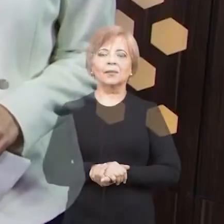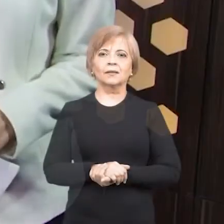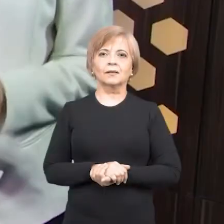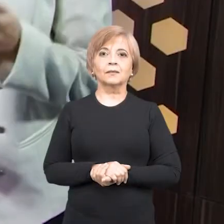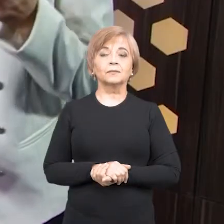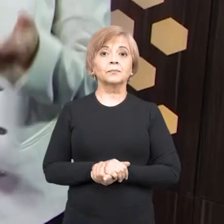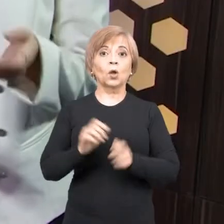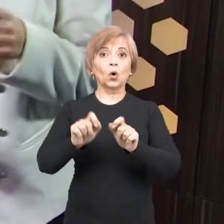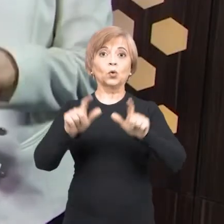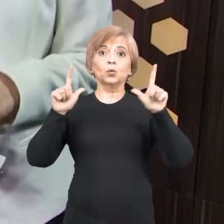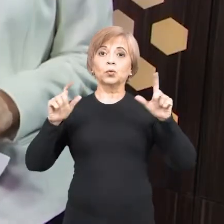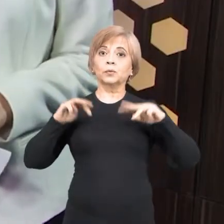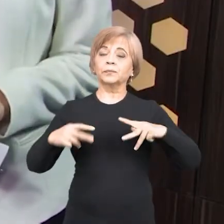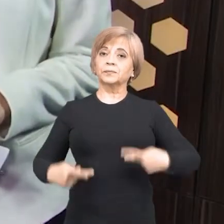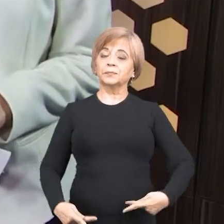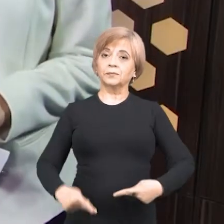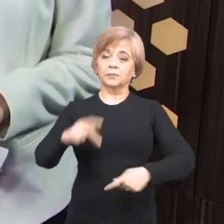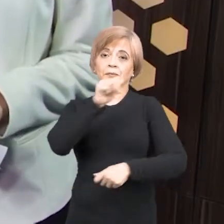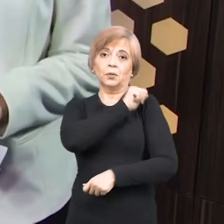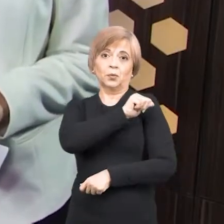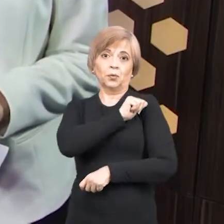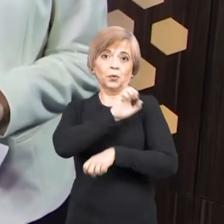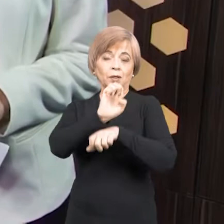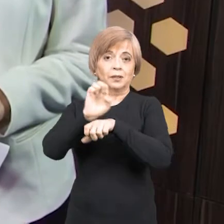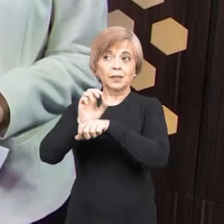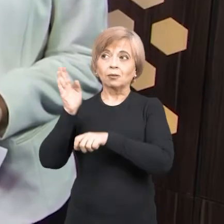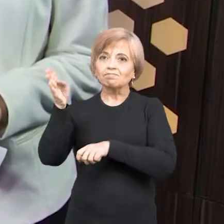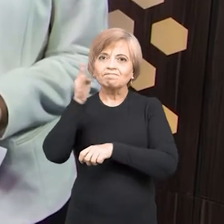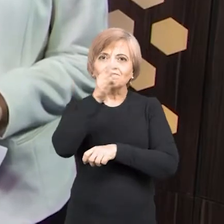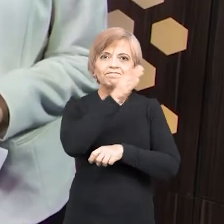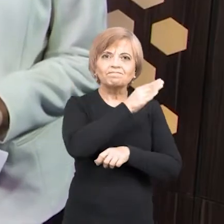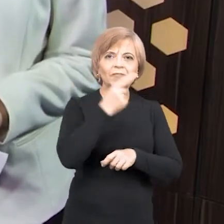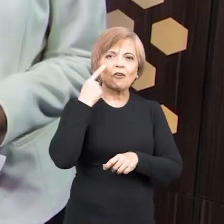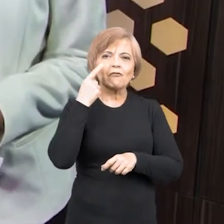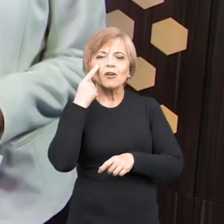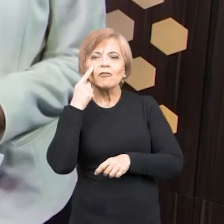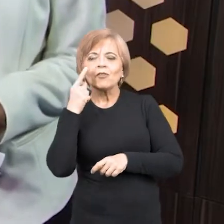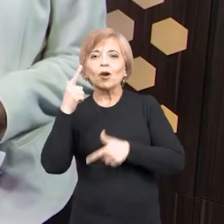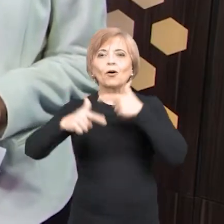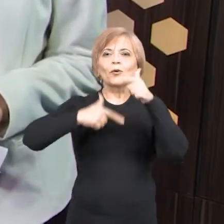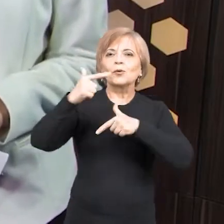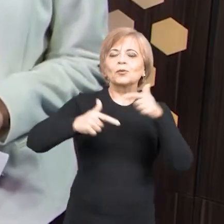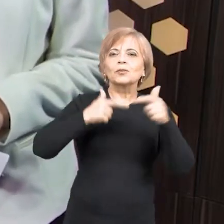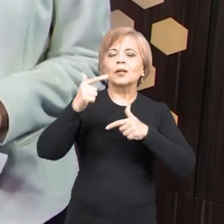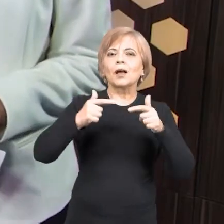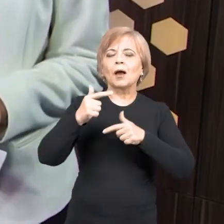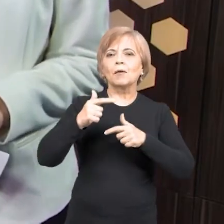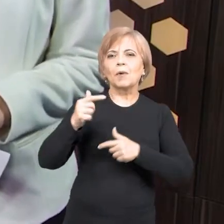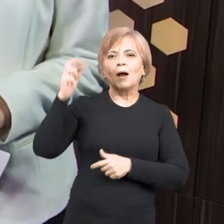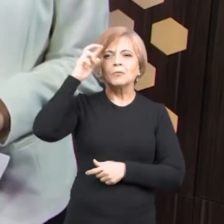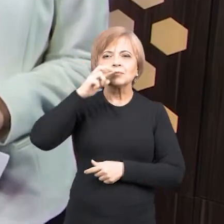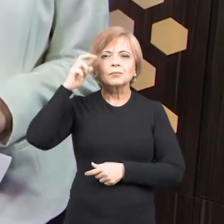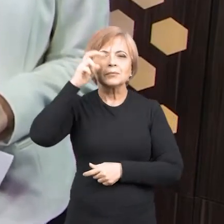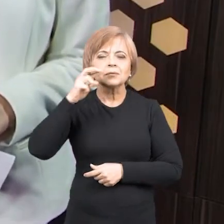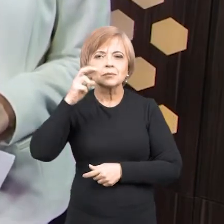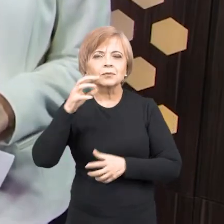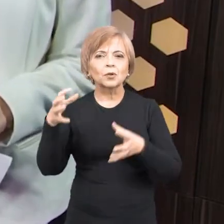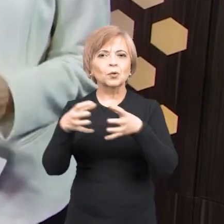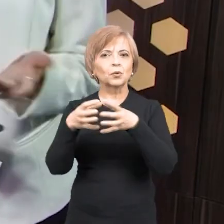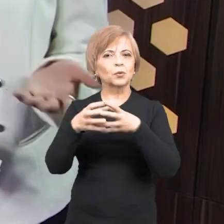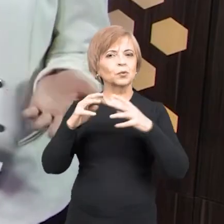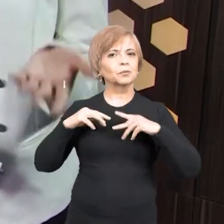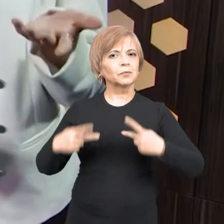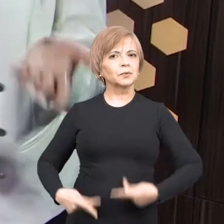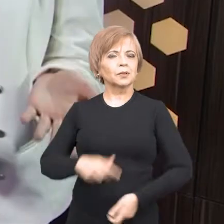No quadro MPRJ pelo Estado, você fica por dentro da atuação das promotorias de justiça nos municípios